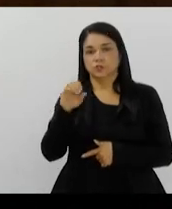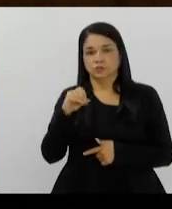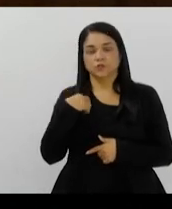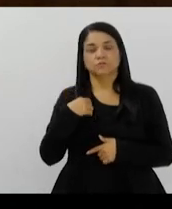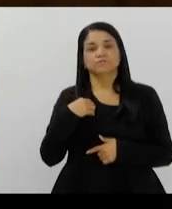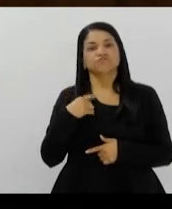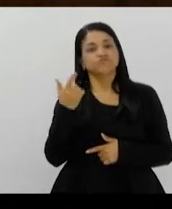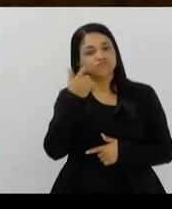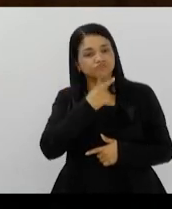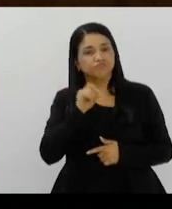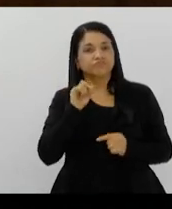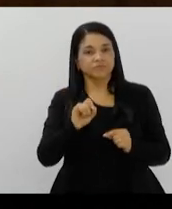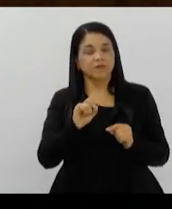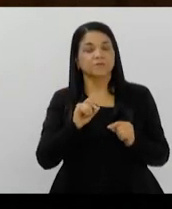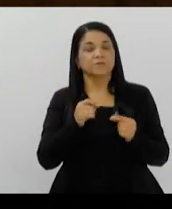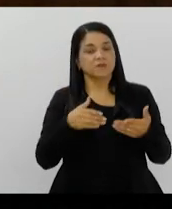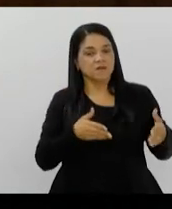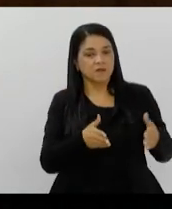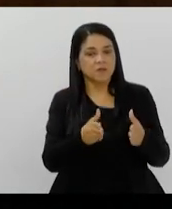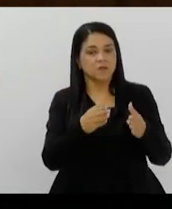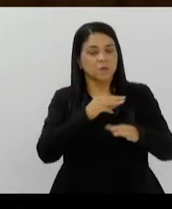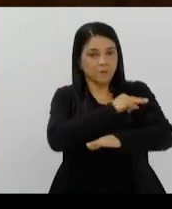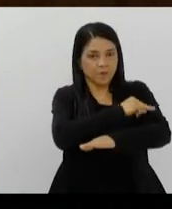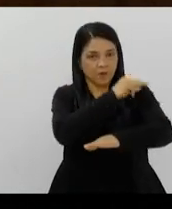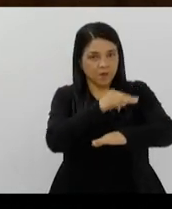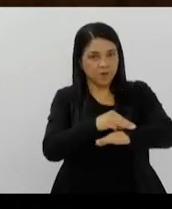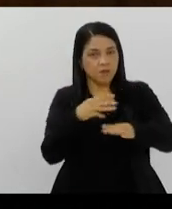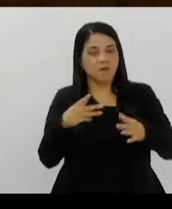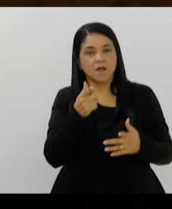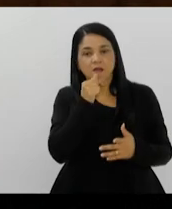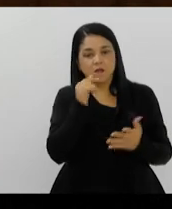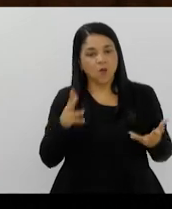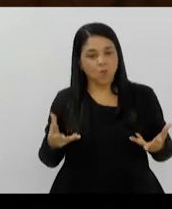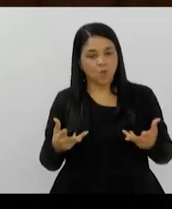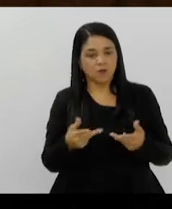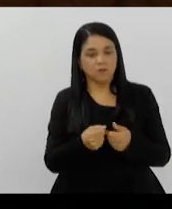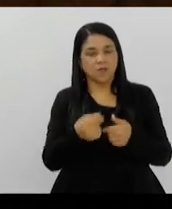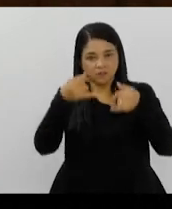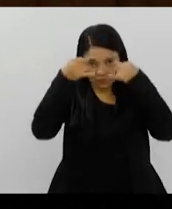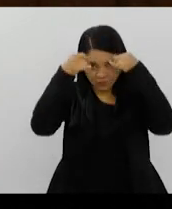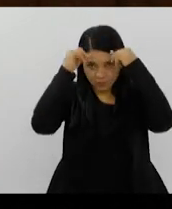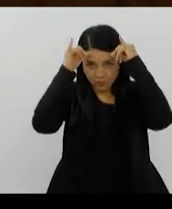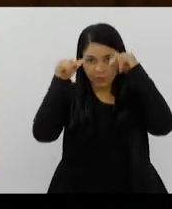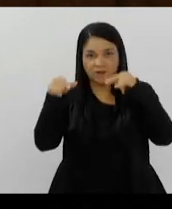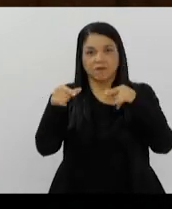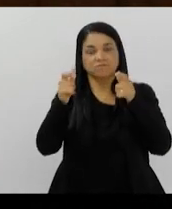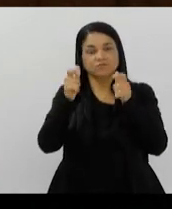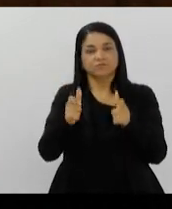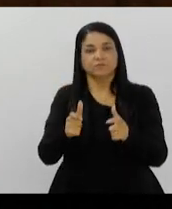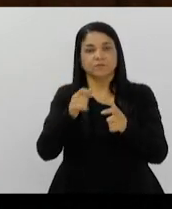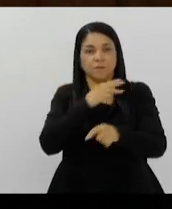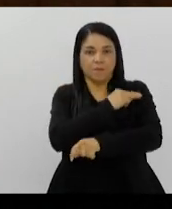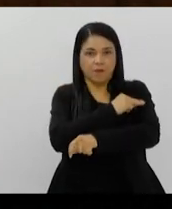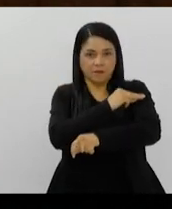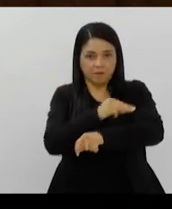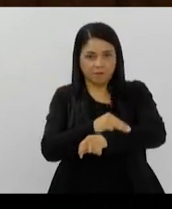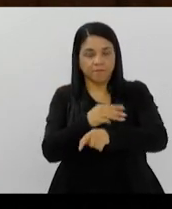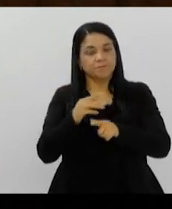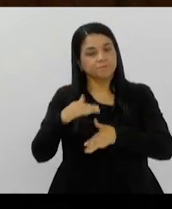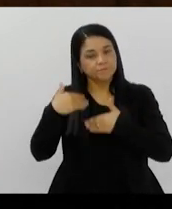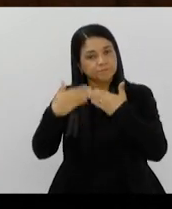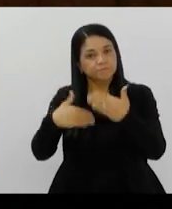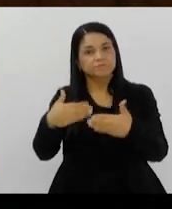vai dar mais água e de melhor qualidade para os seus queridos boizinhos lá em Macaé. E assim avançamos, combinando